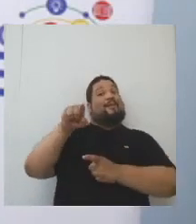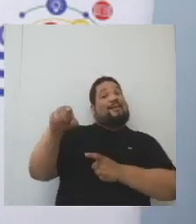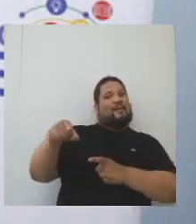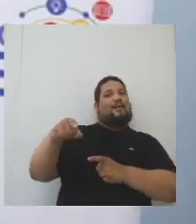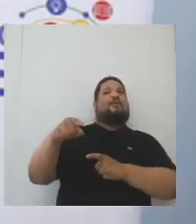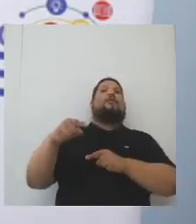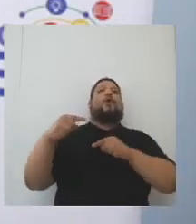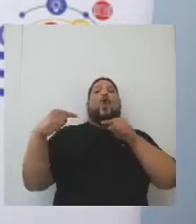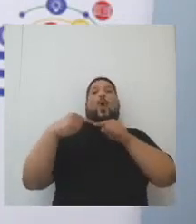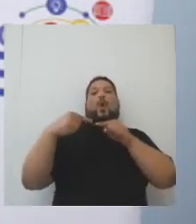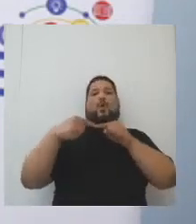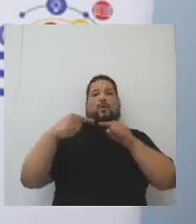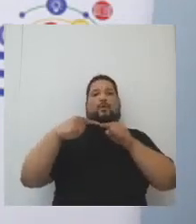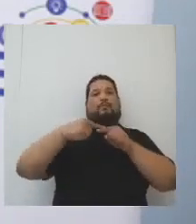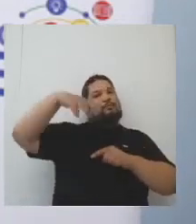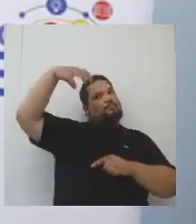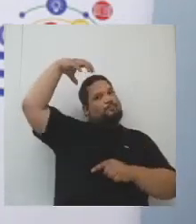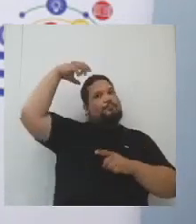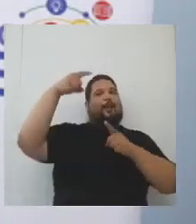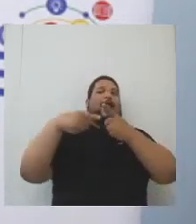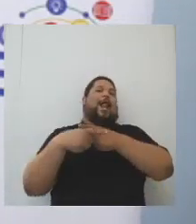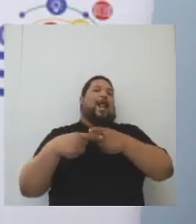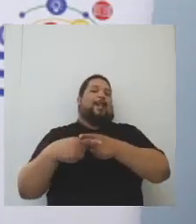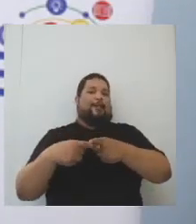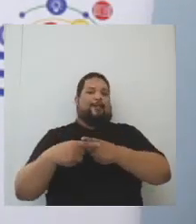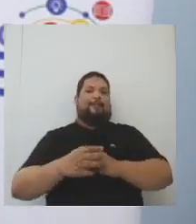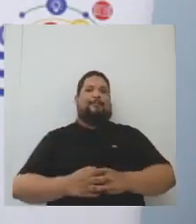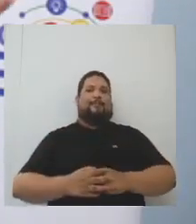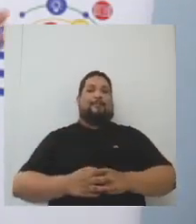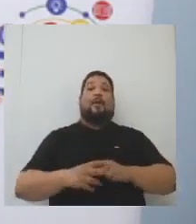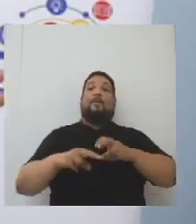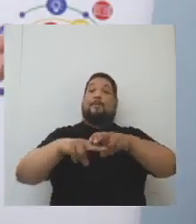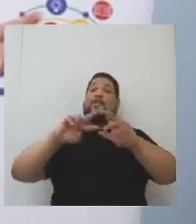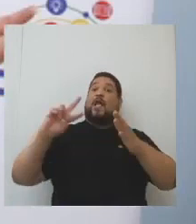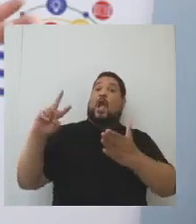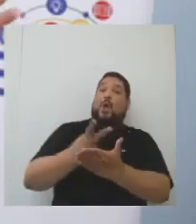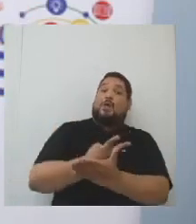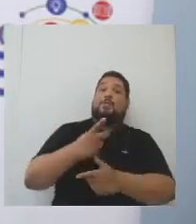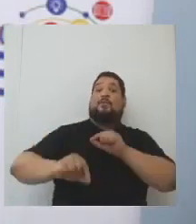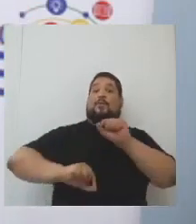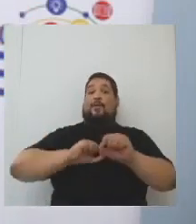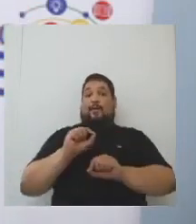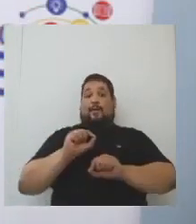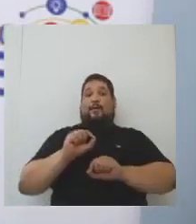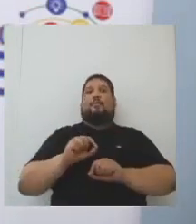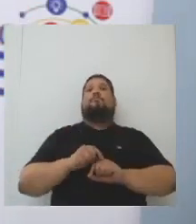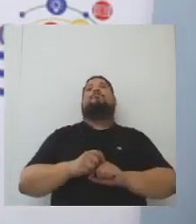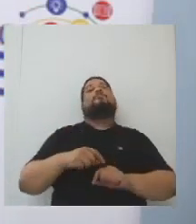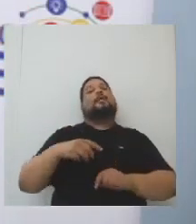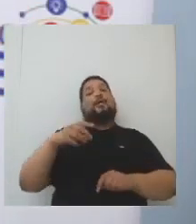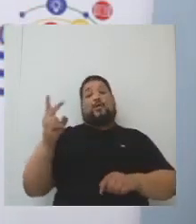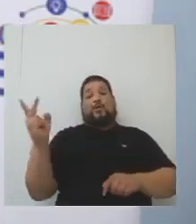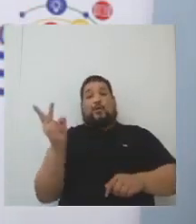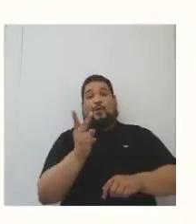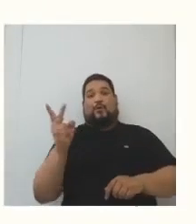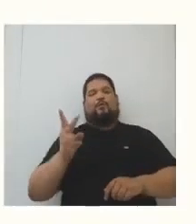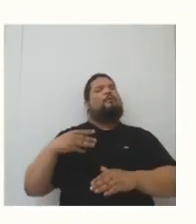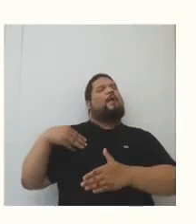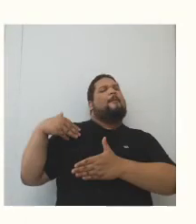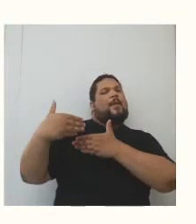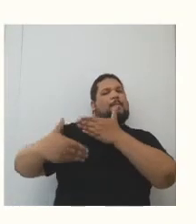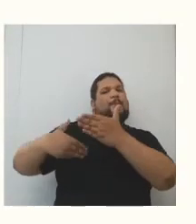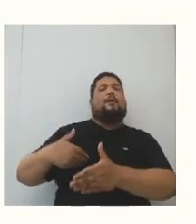coroa britânica. Então, diante desse fato, o que é que acaba acontecendo? Nesse contexto, resolve, então, pouco a